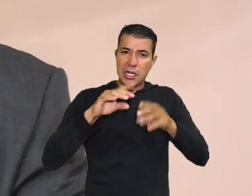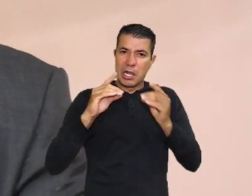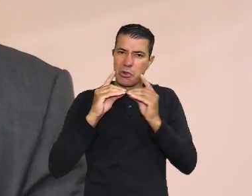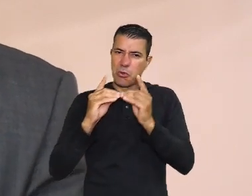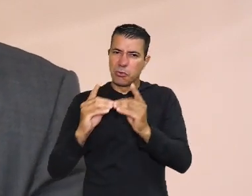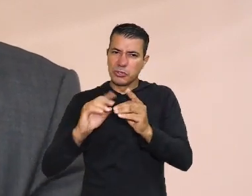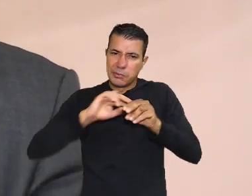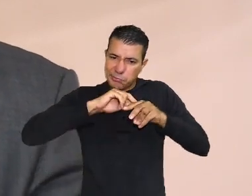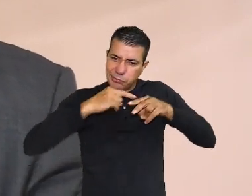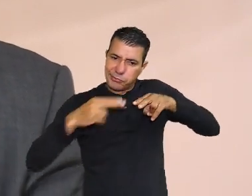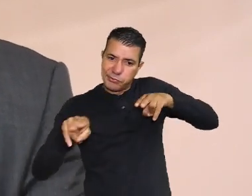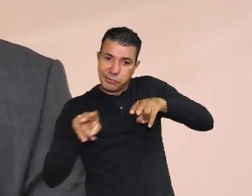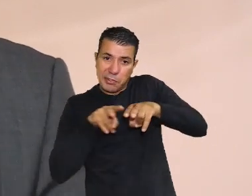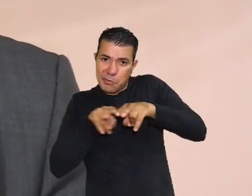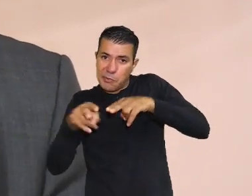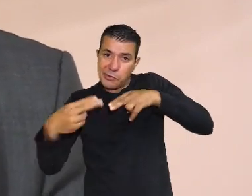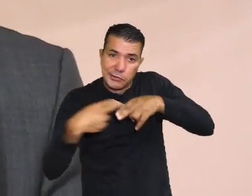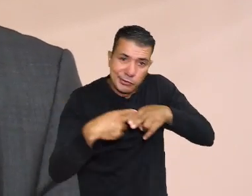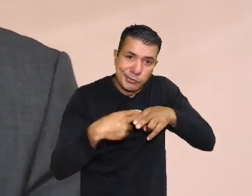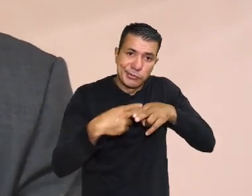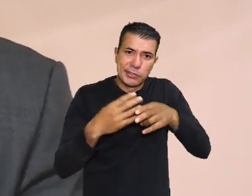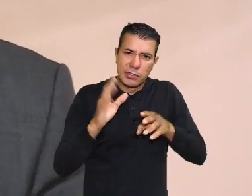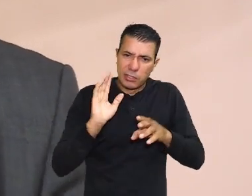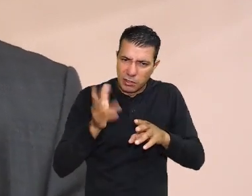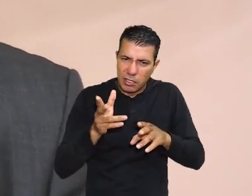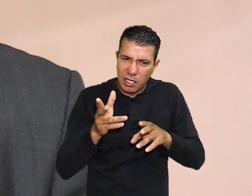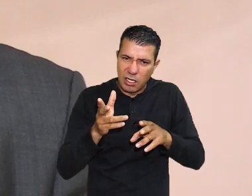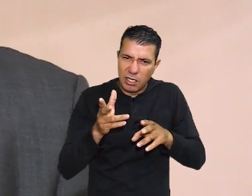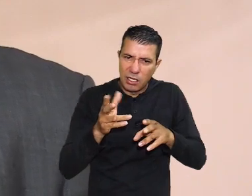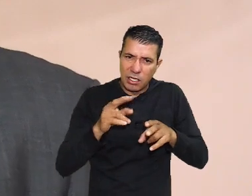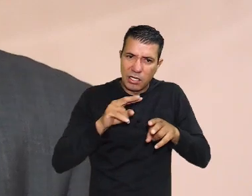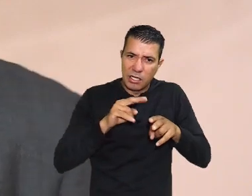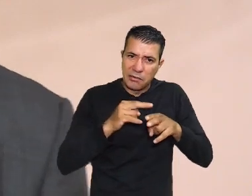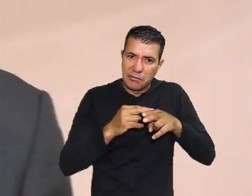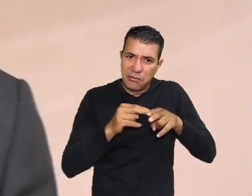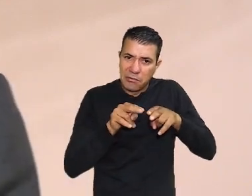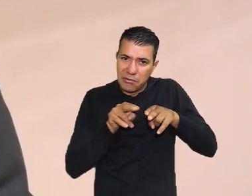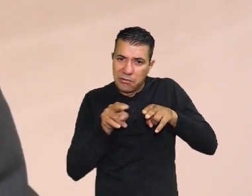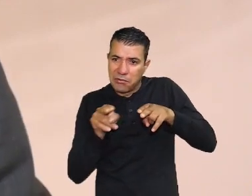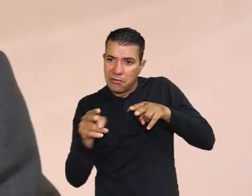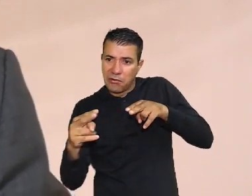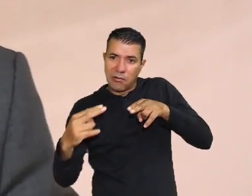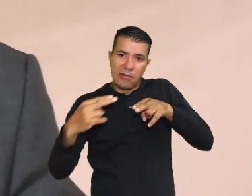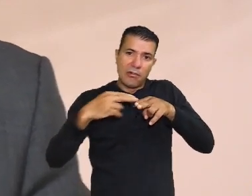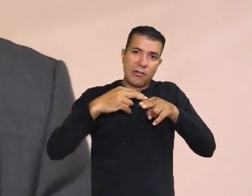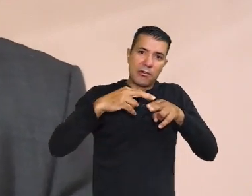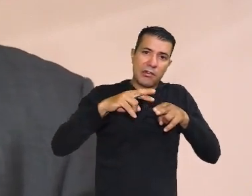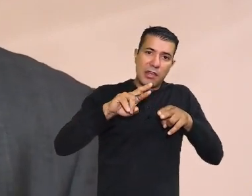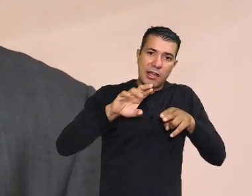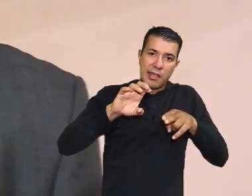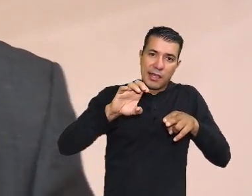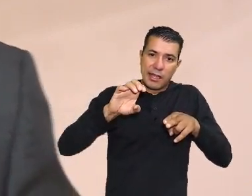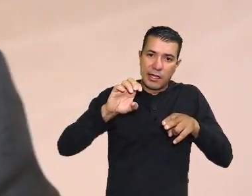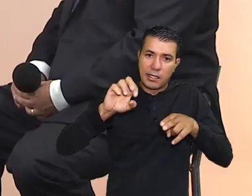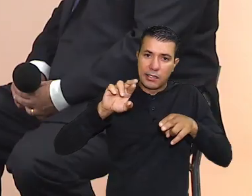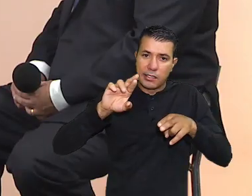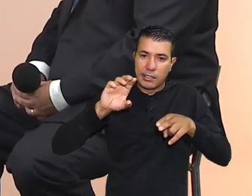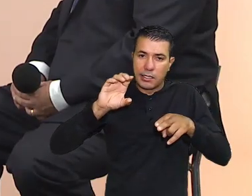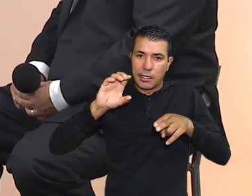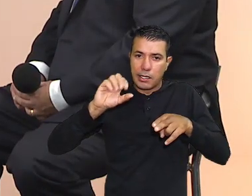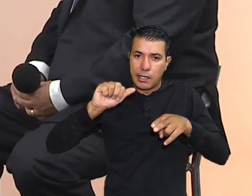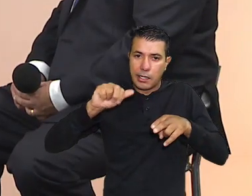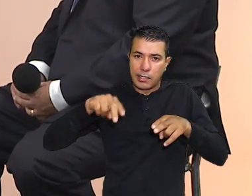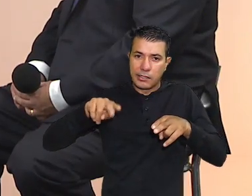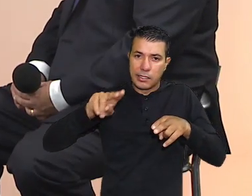alguns desses temas aqui, alguns desses assuntos? Mas eu quero dizer uma coisa para você. Eu quero que você preste atenção naquilo que